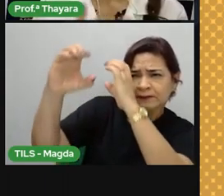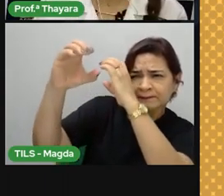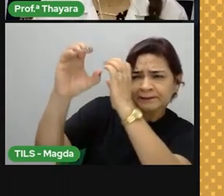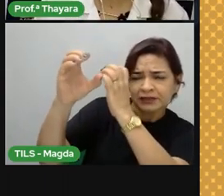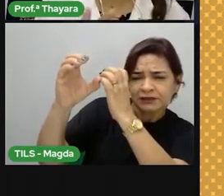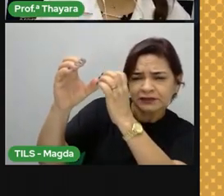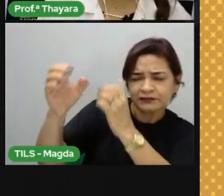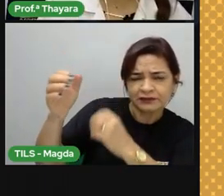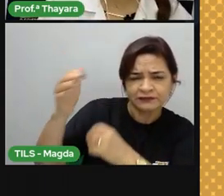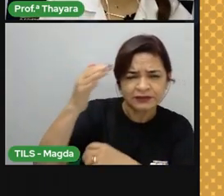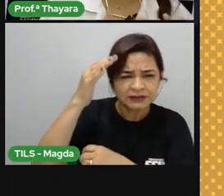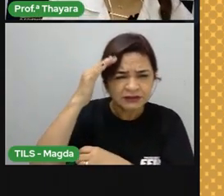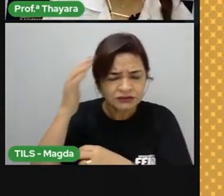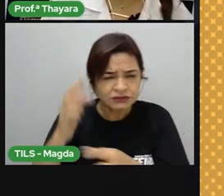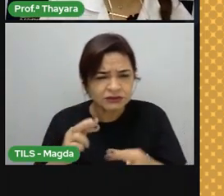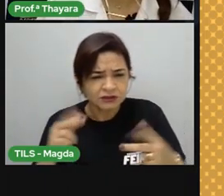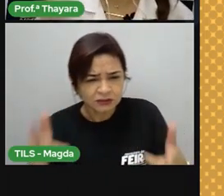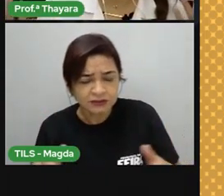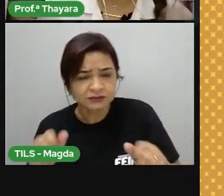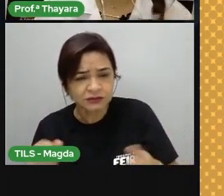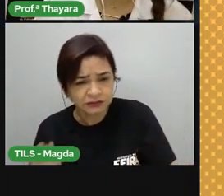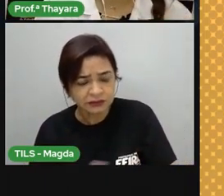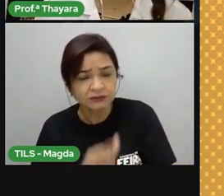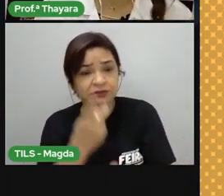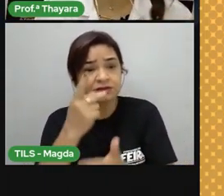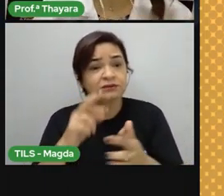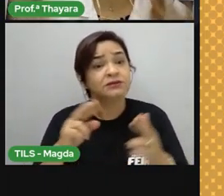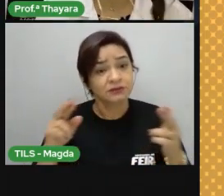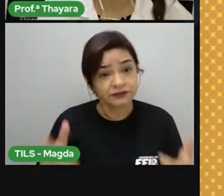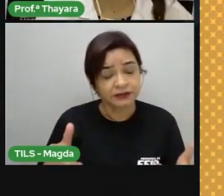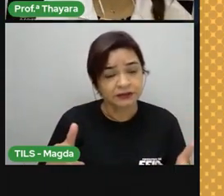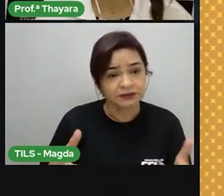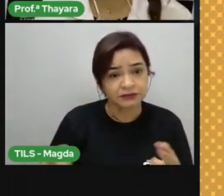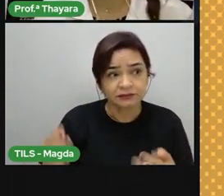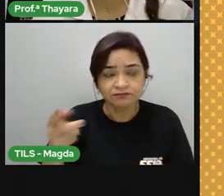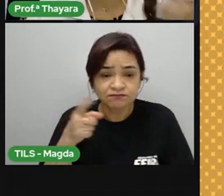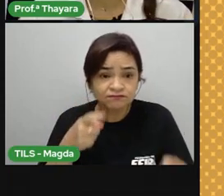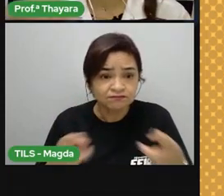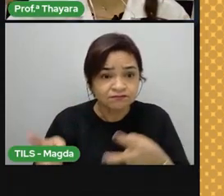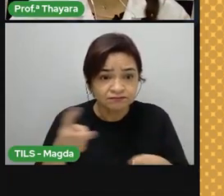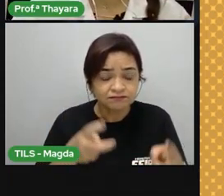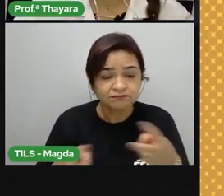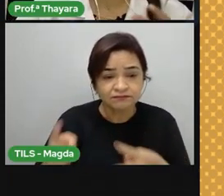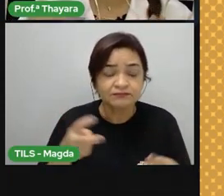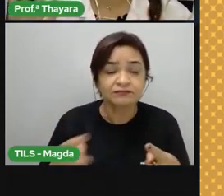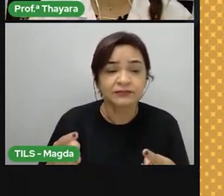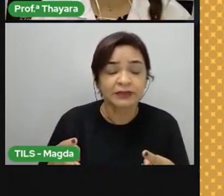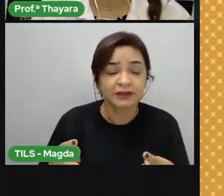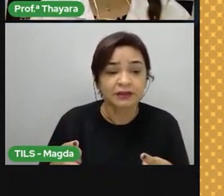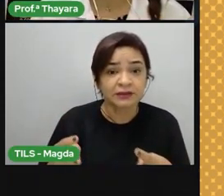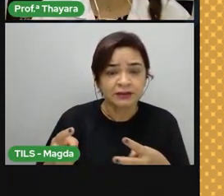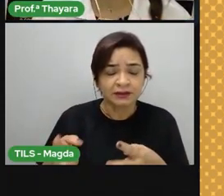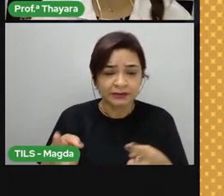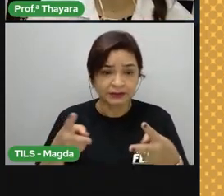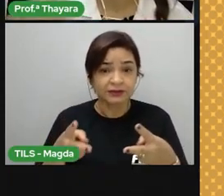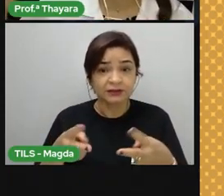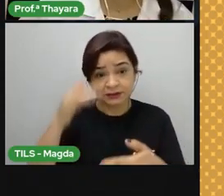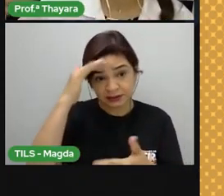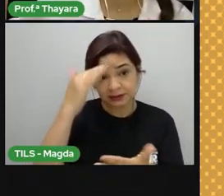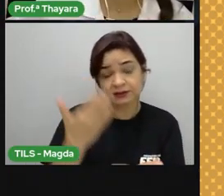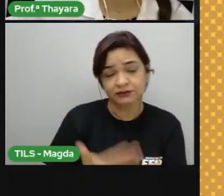perceber que alguns fenômenos aconteciam e eles juntaram essas coisas, né? Juntaram. Então, eles passaram a